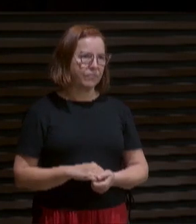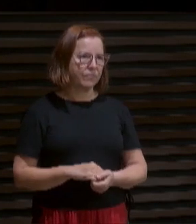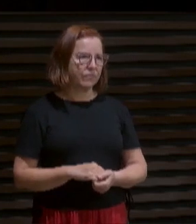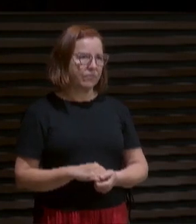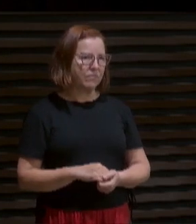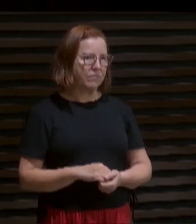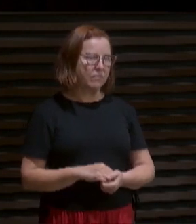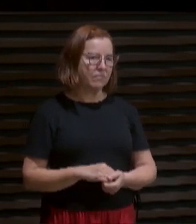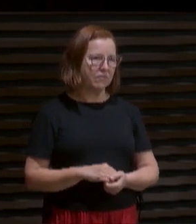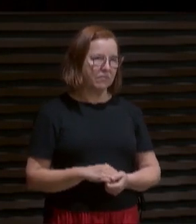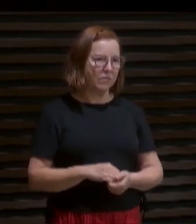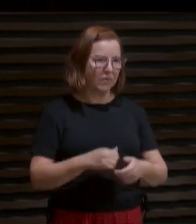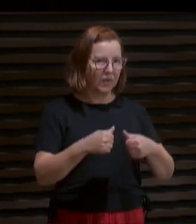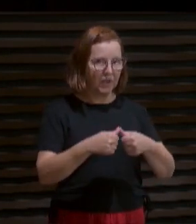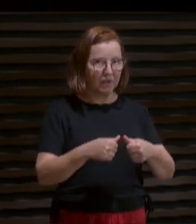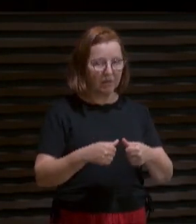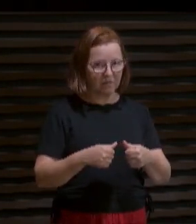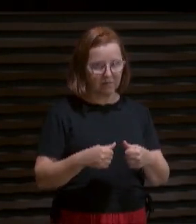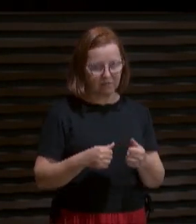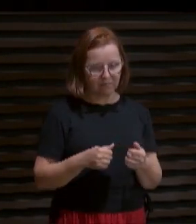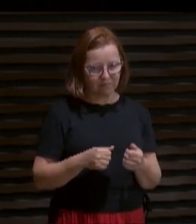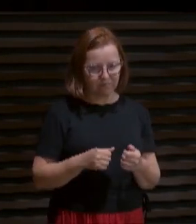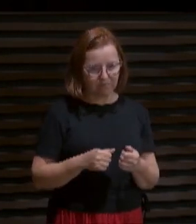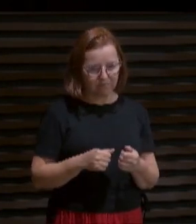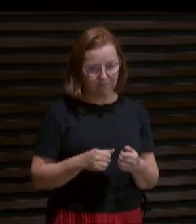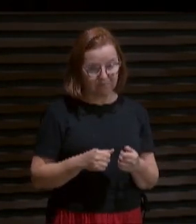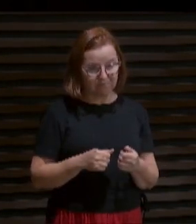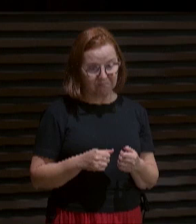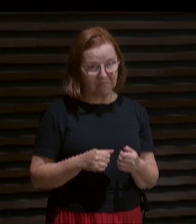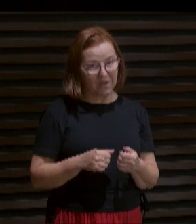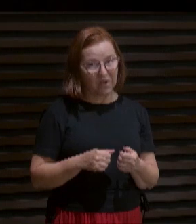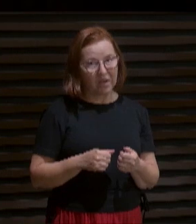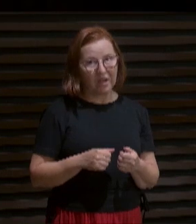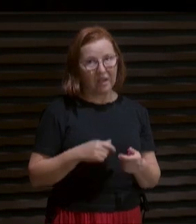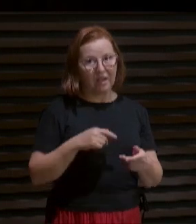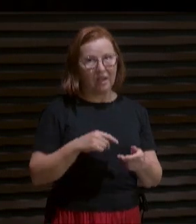Isto deve se deflagrar, segundo analistas, eu li ontem